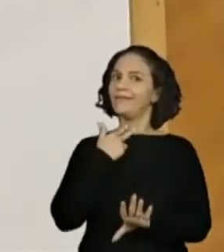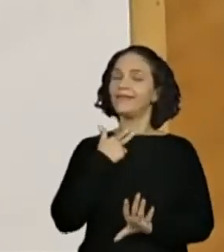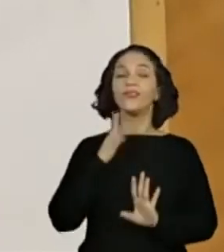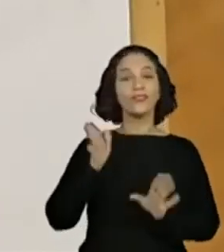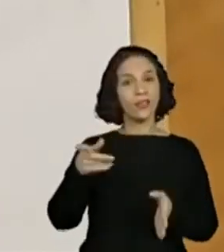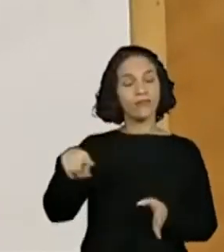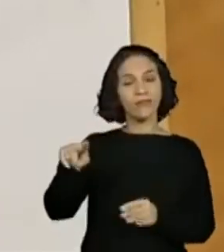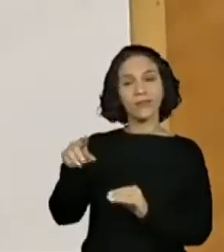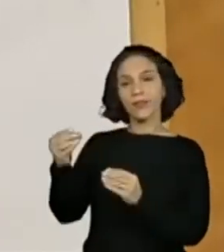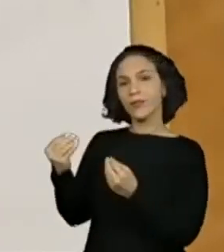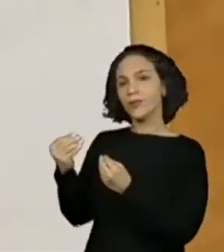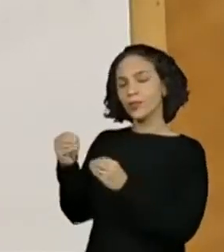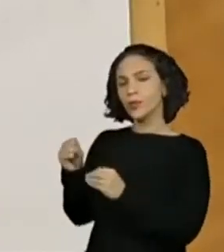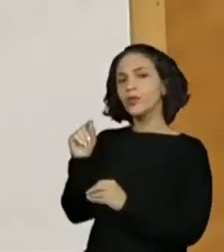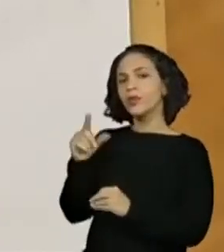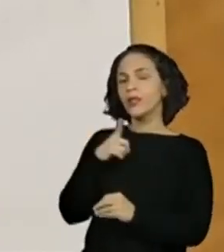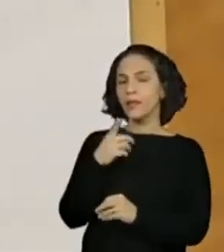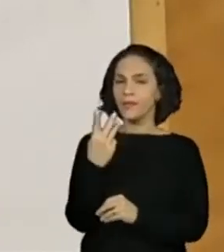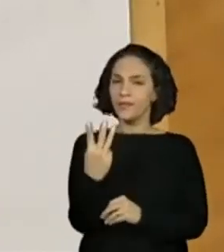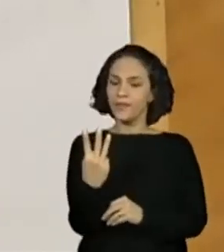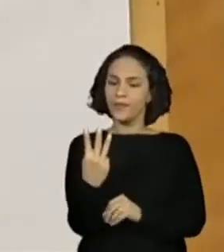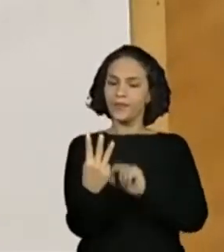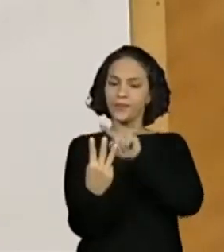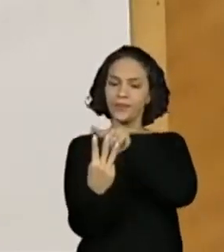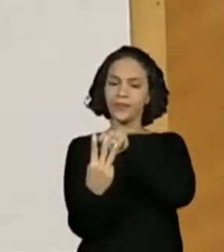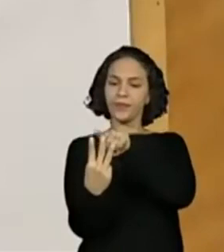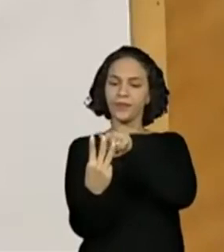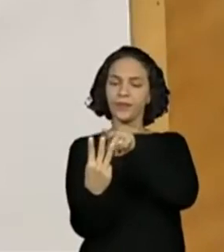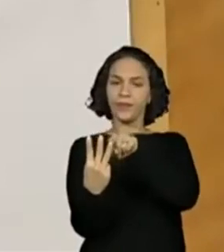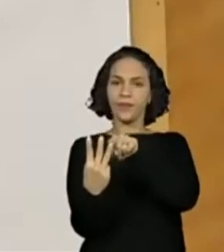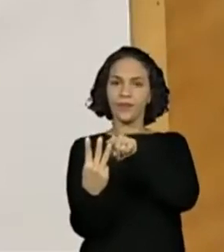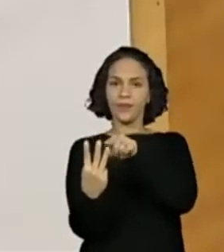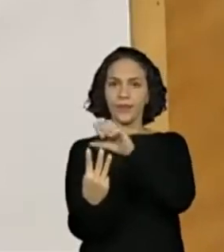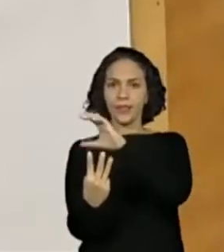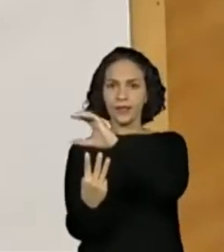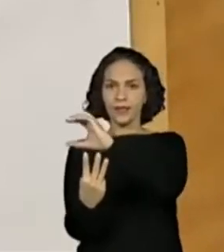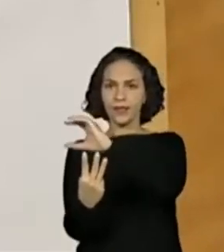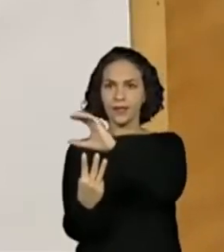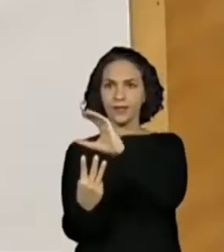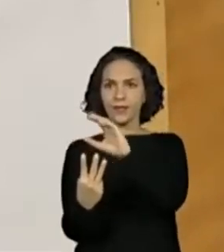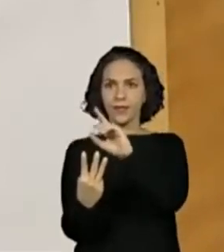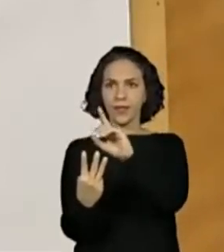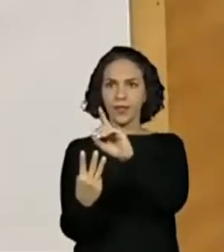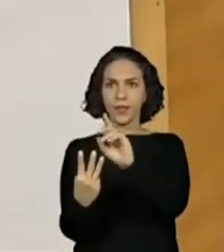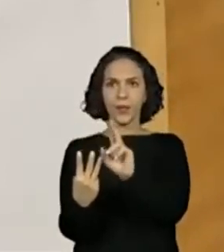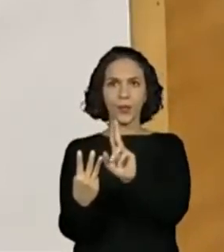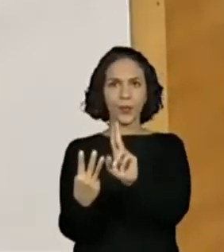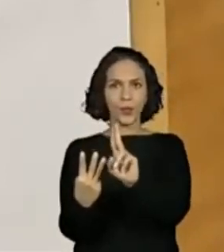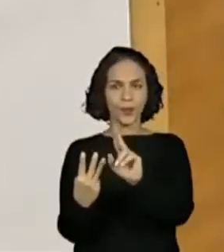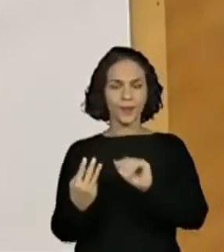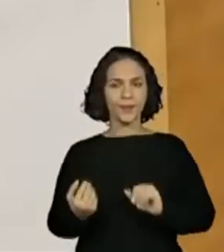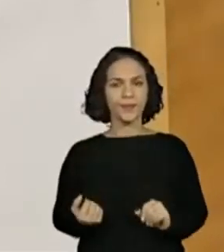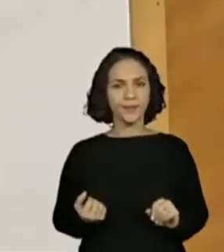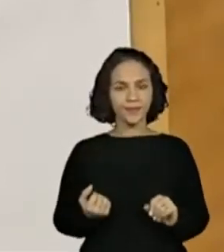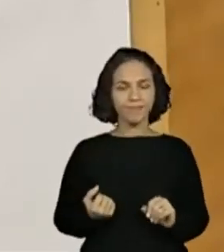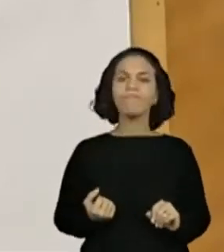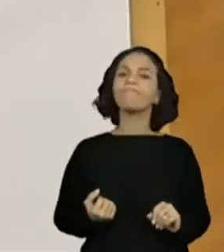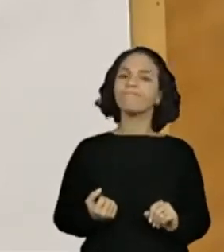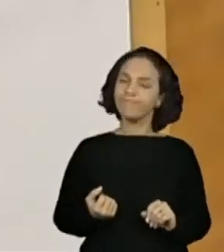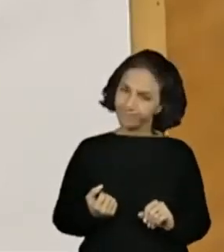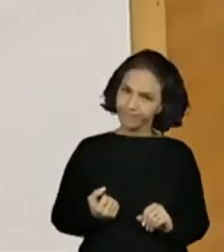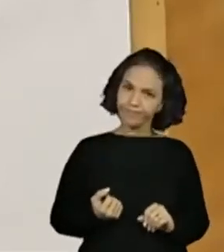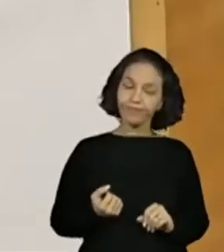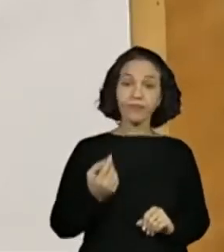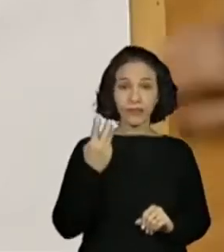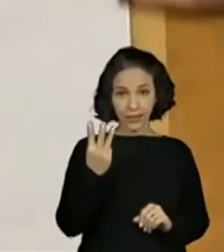falando, professora, que tem três ordens, três algarismos. A professora Márcia já disse para a gente aí que precisa, então, de três